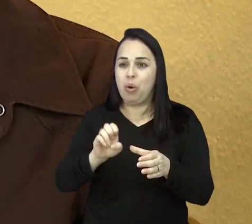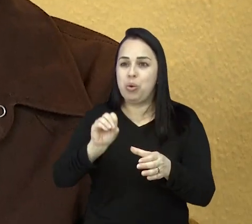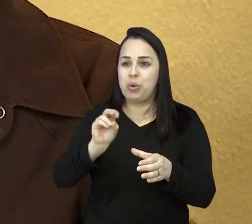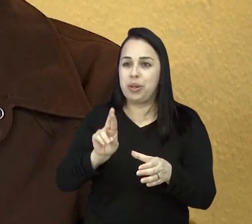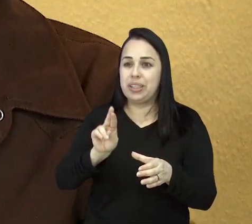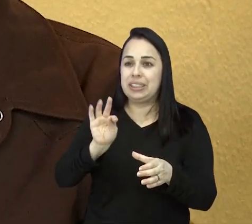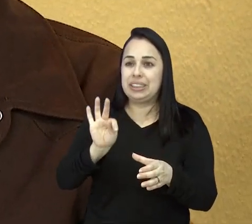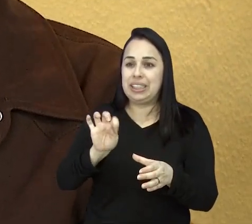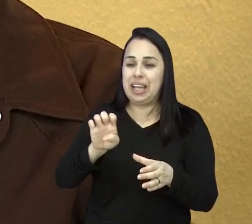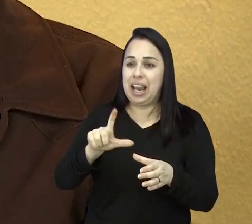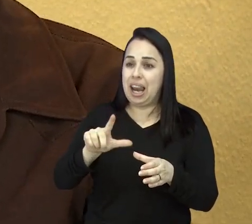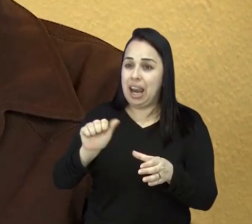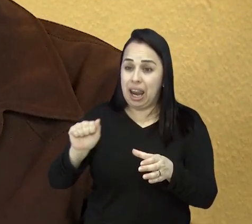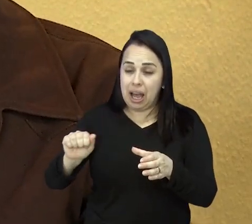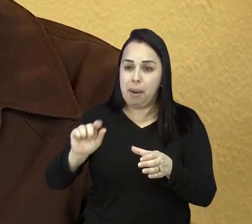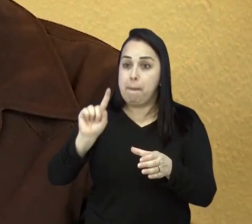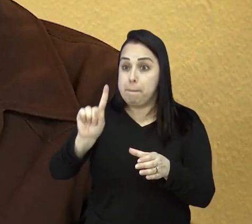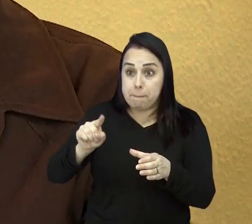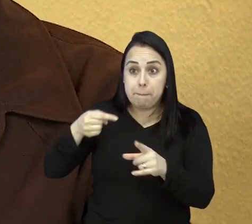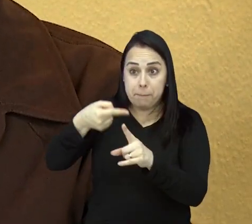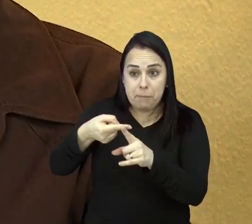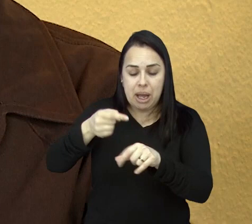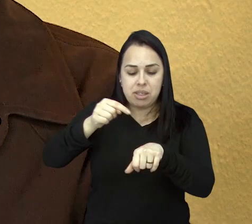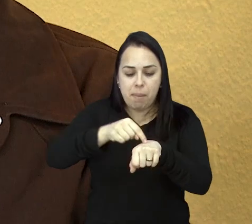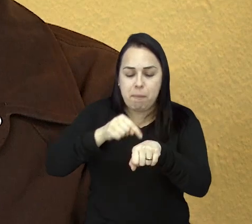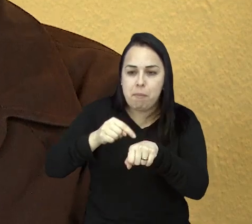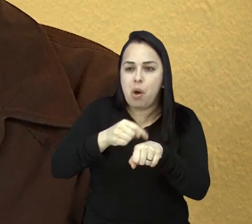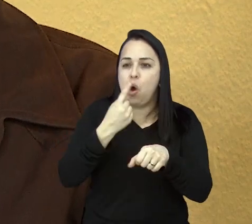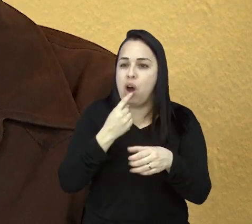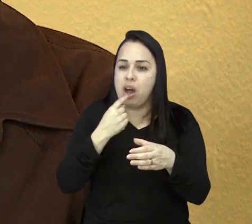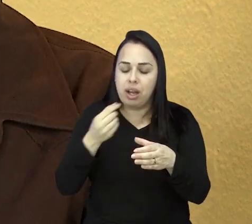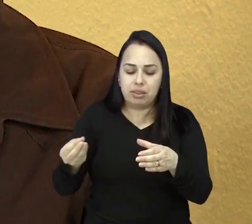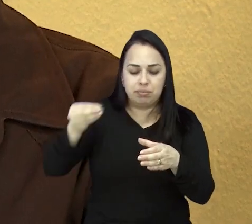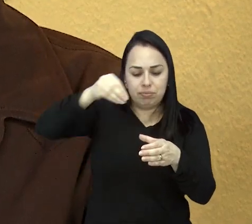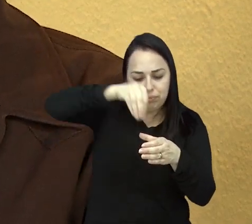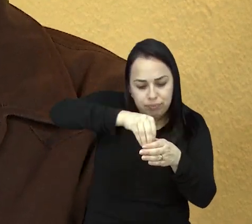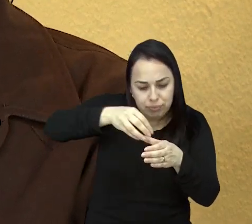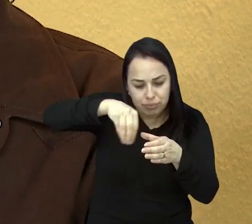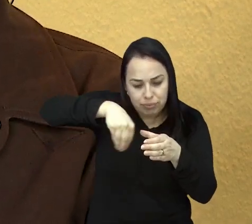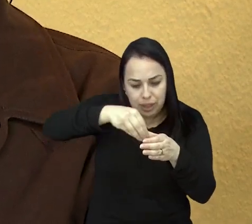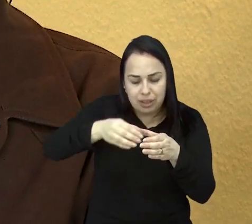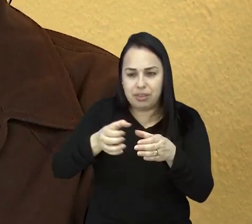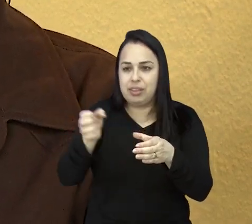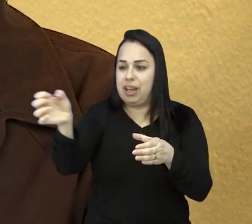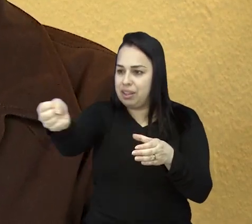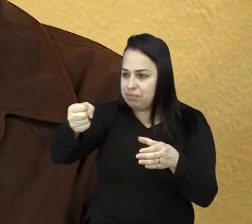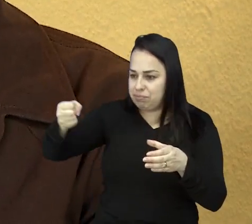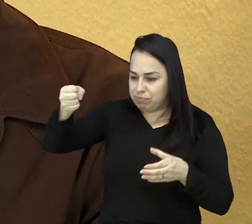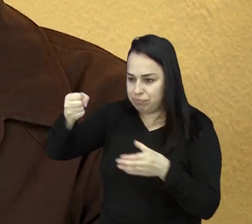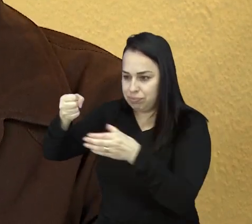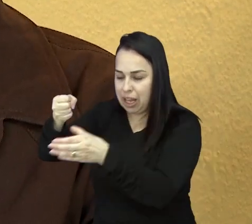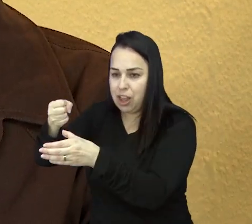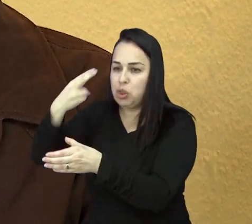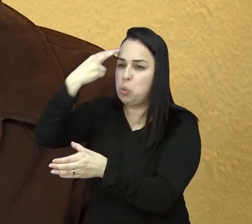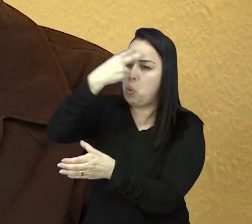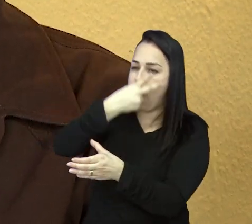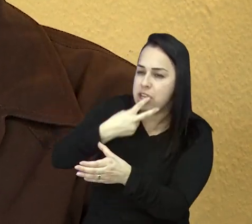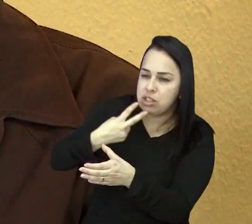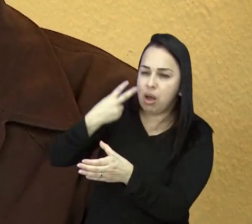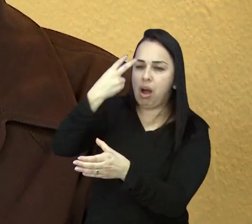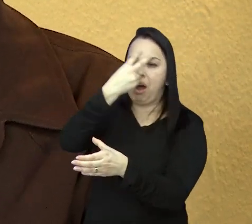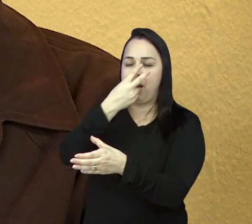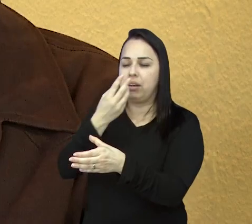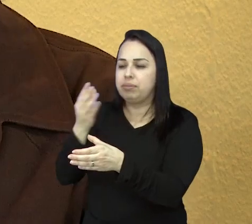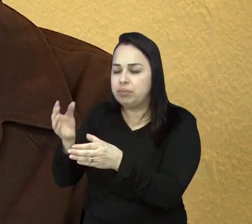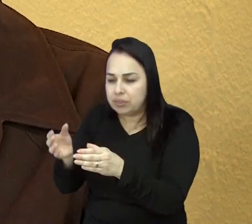exemplo, um morango, e deixar na geladeira por umas 3 horas, degustar essa água. Ah, achou fraquinha? Deixa mais 2 horinhas,